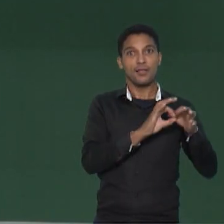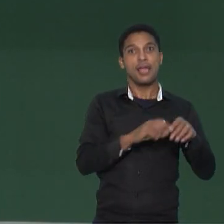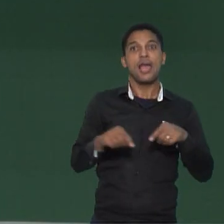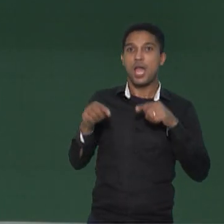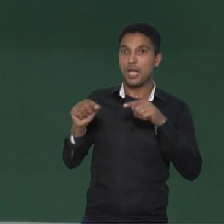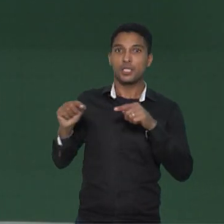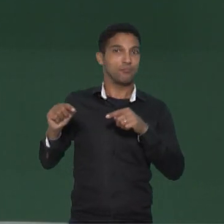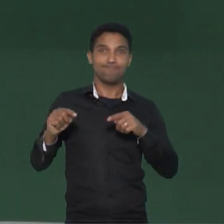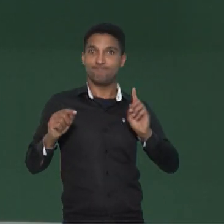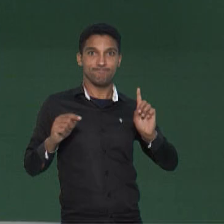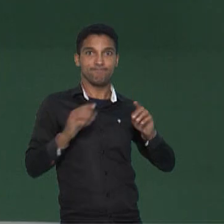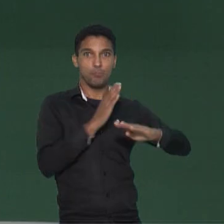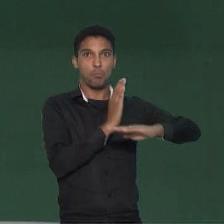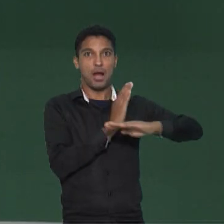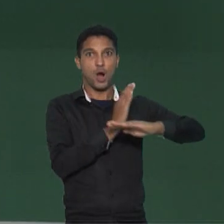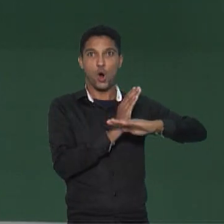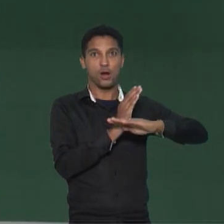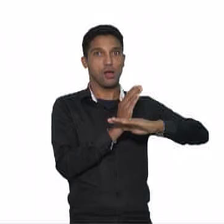nos seus retratos